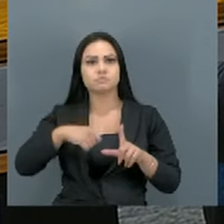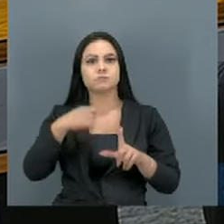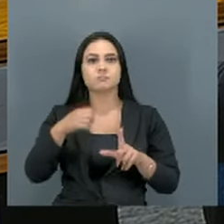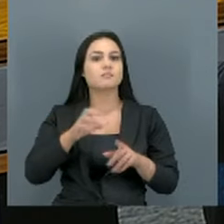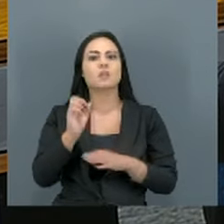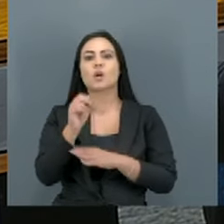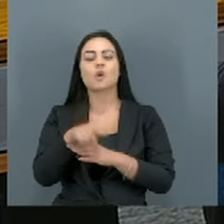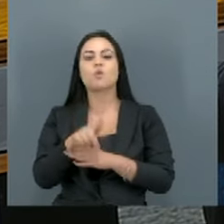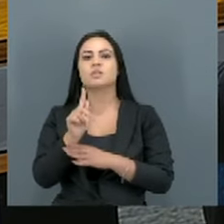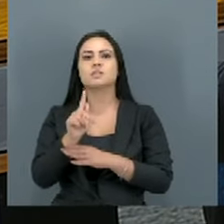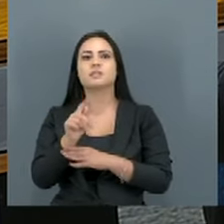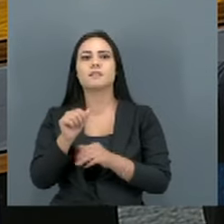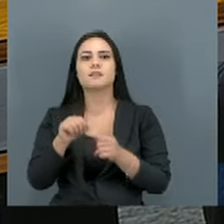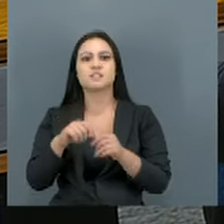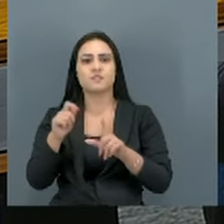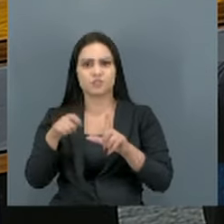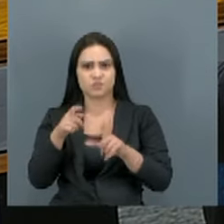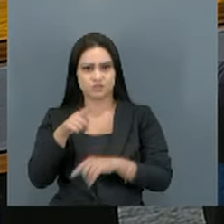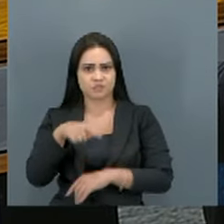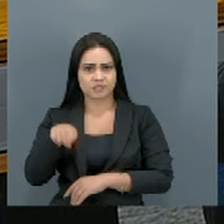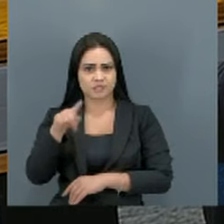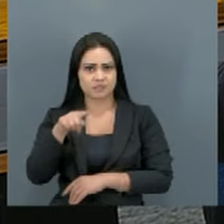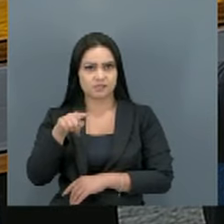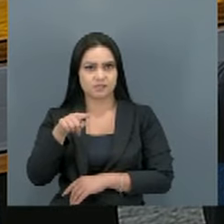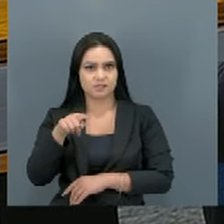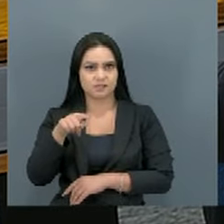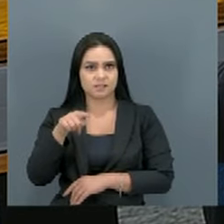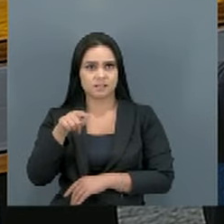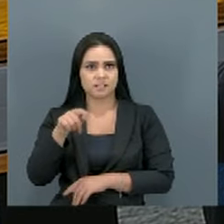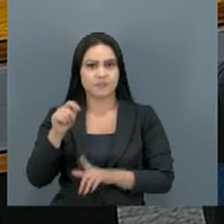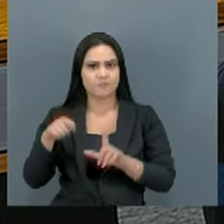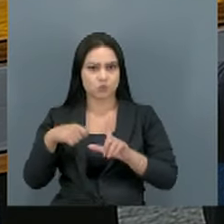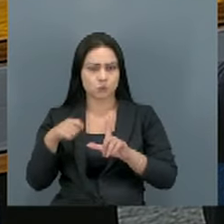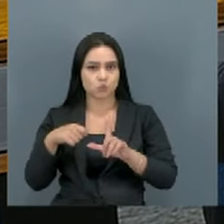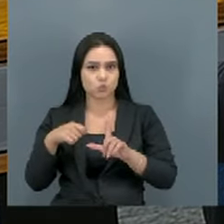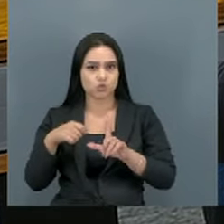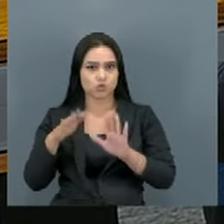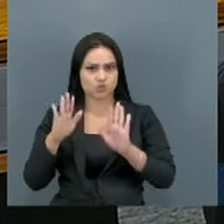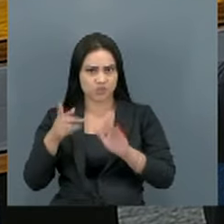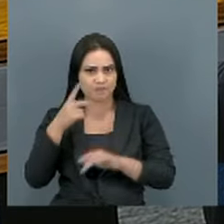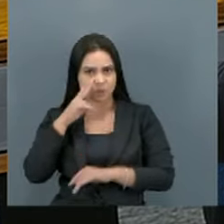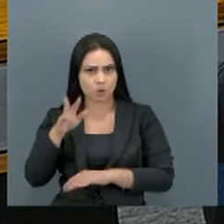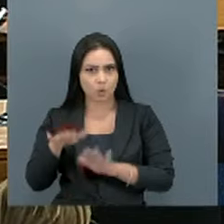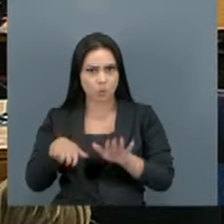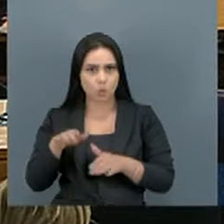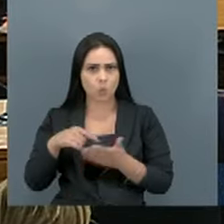ONG fazendo os vídeos de vocês? E esse vídeo, o senhor já assistiu algum?